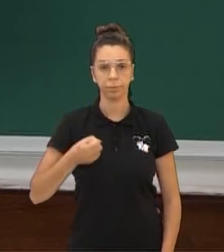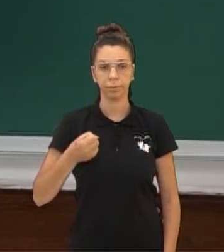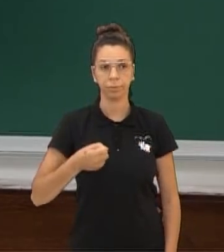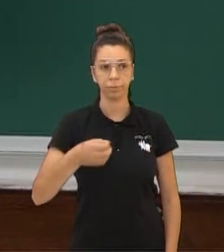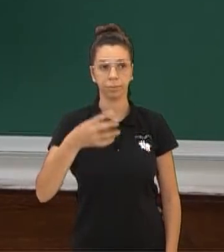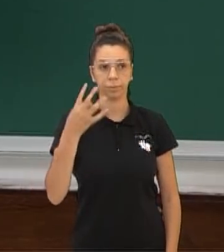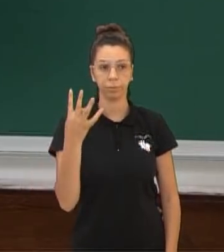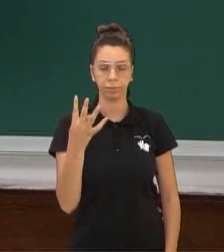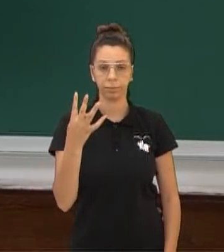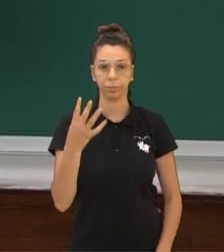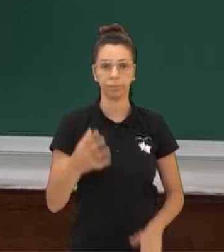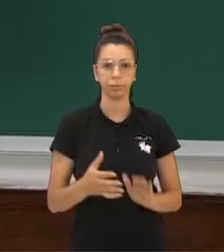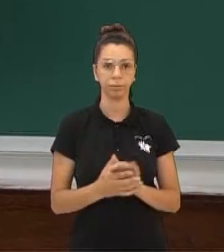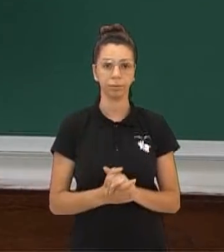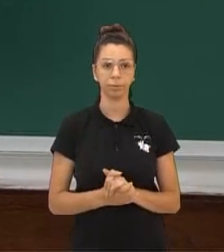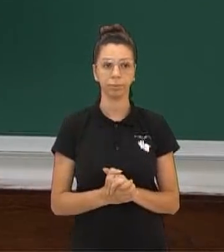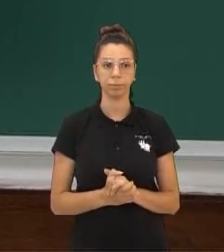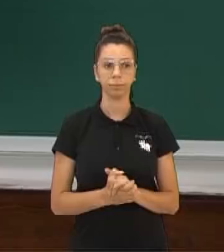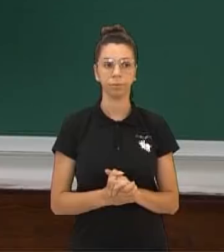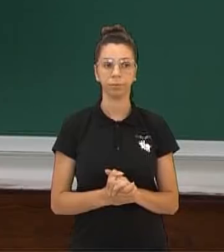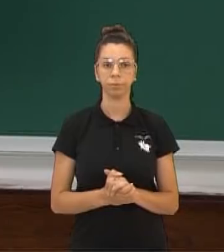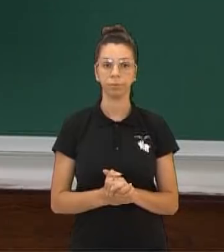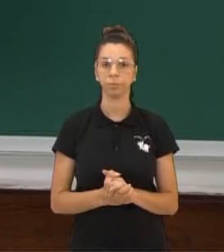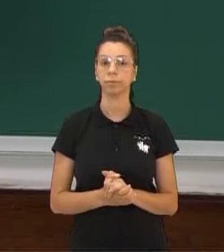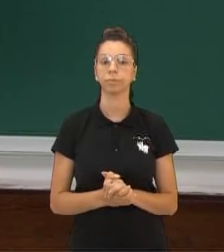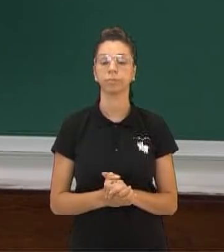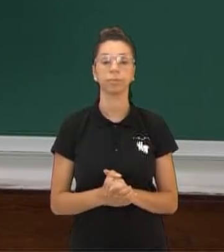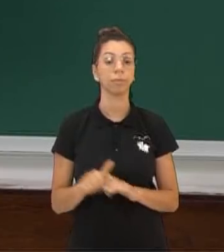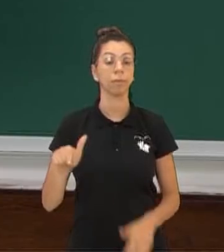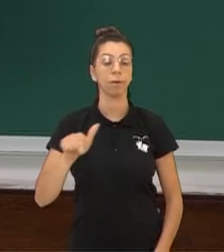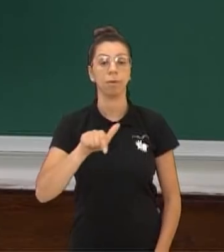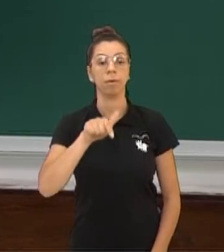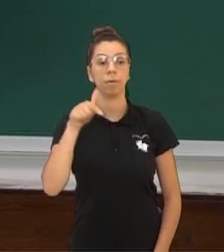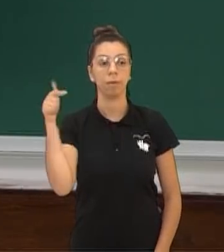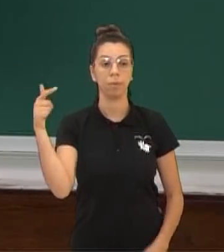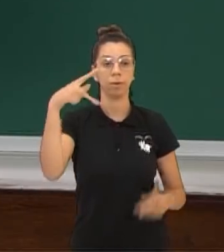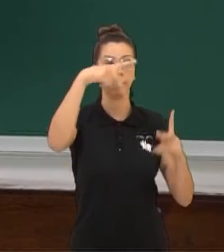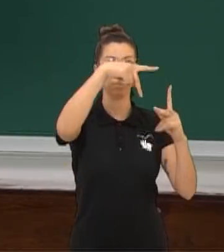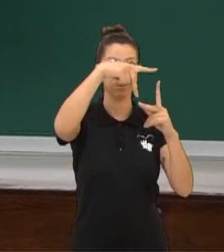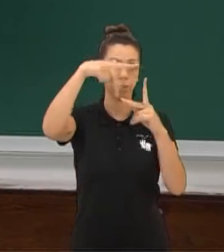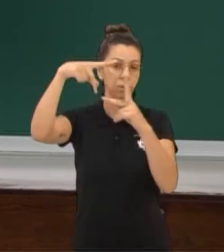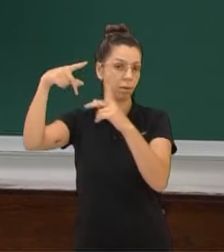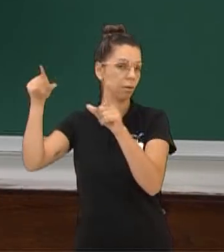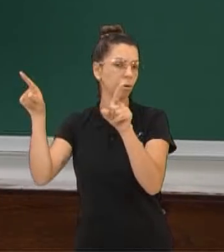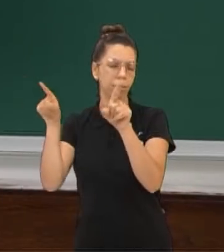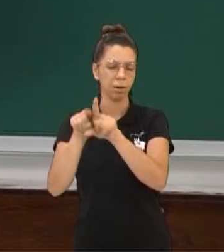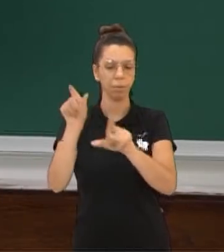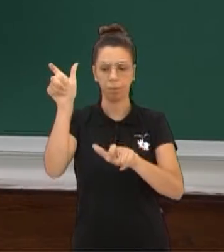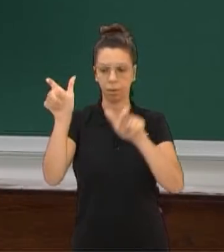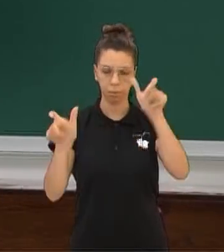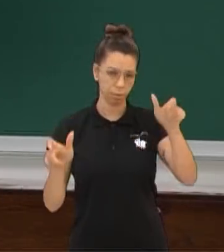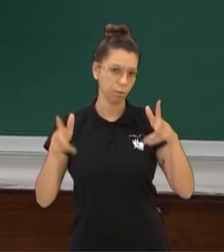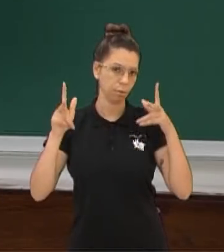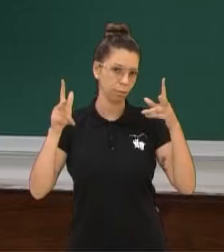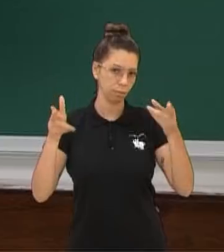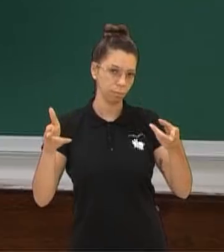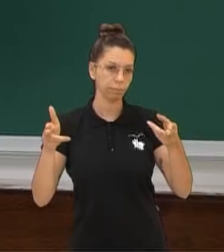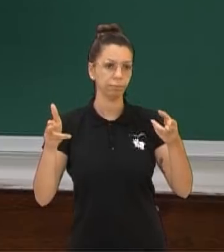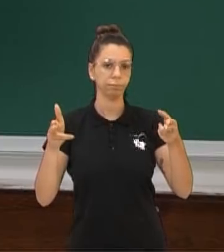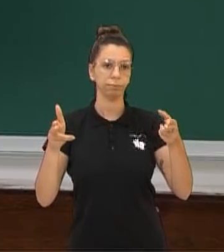4. What does shut up mean? A gente tem aqui uma outra tirinha, também dos mesmos personagens,